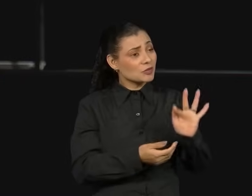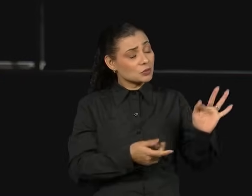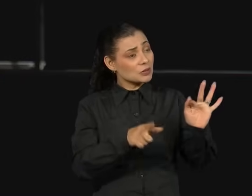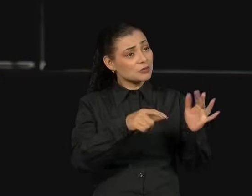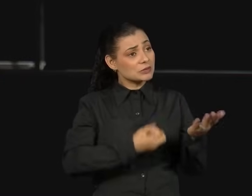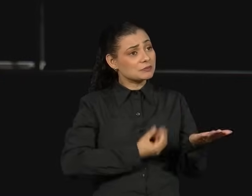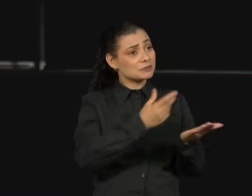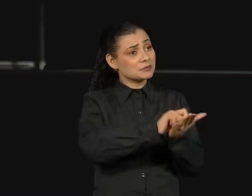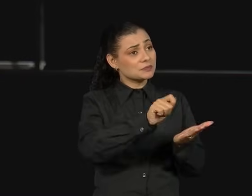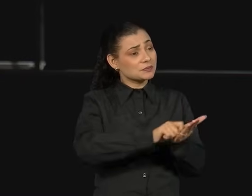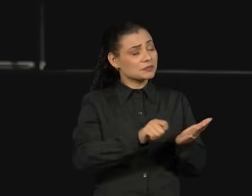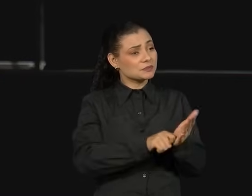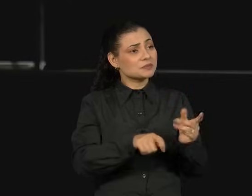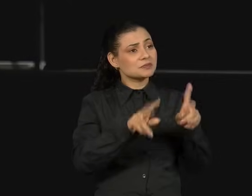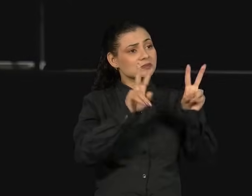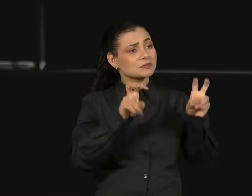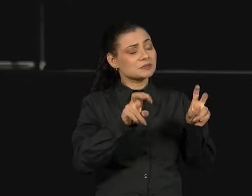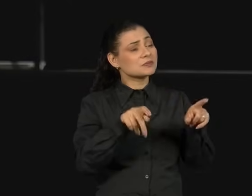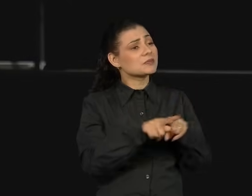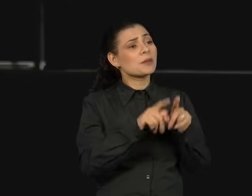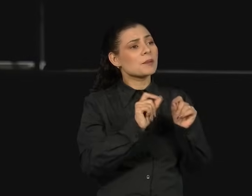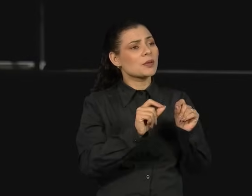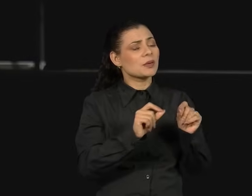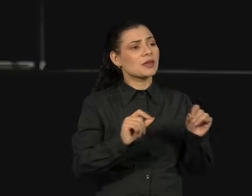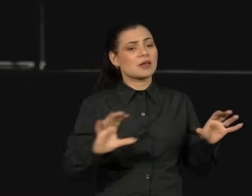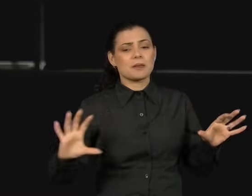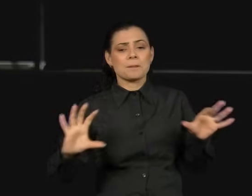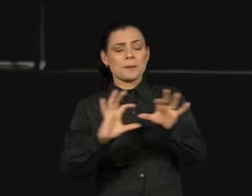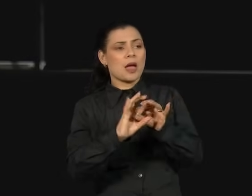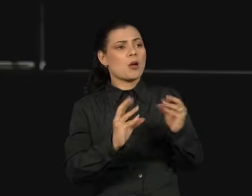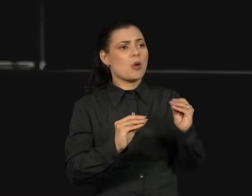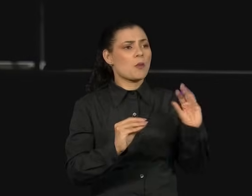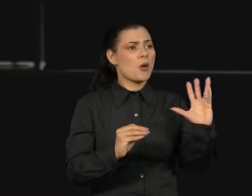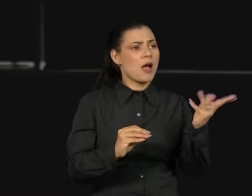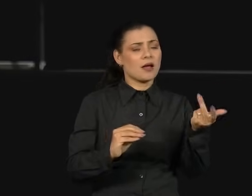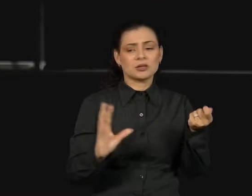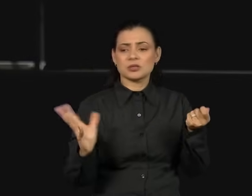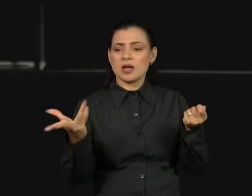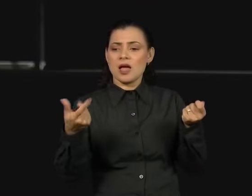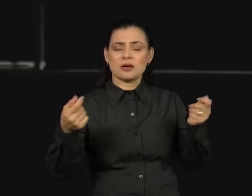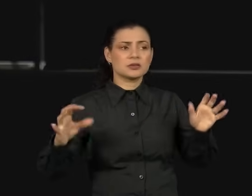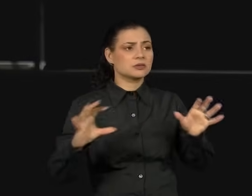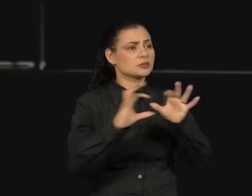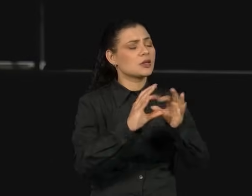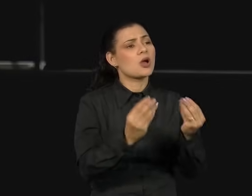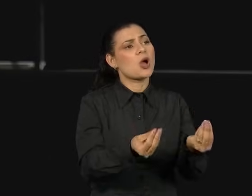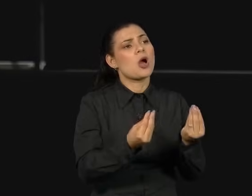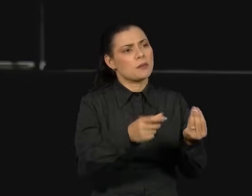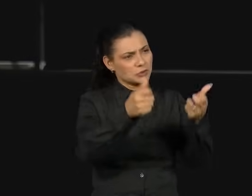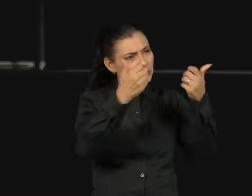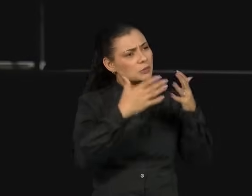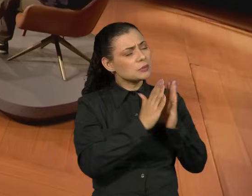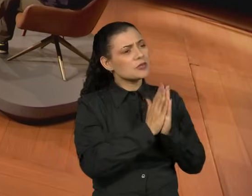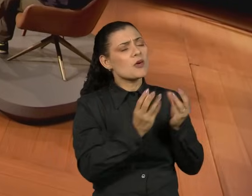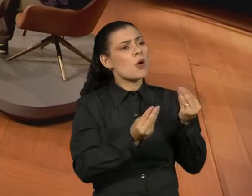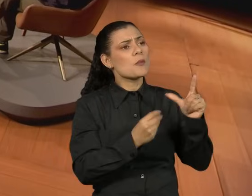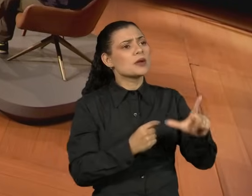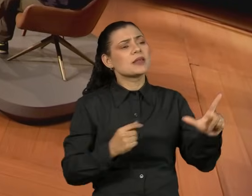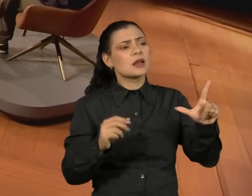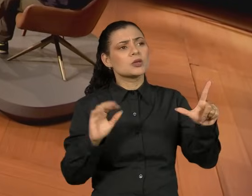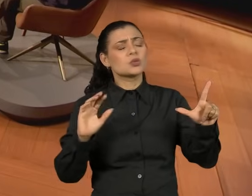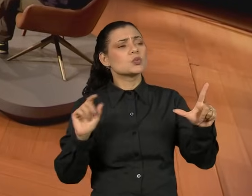escreveu alguns ensaios sobre a intersecção entre essas duas formas de arte. Você pode explicar um pouco essa